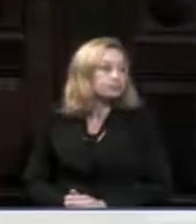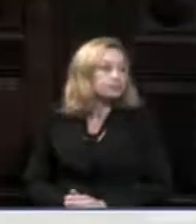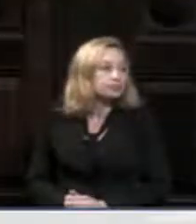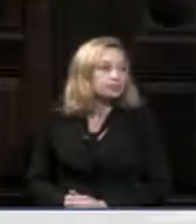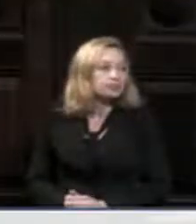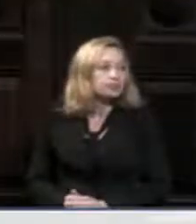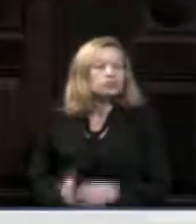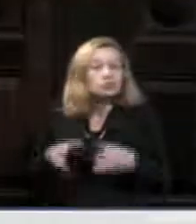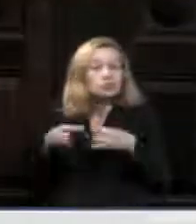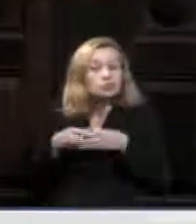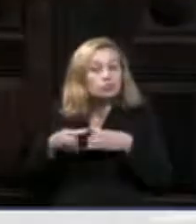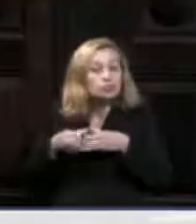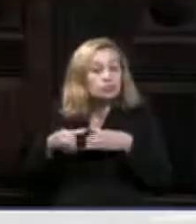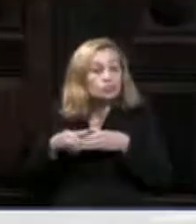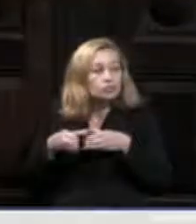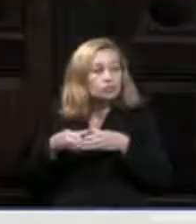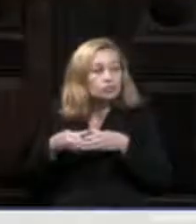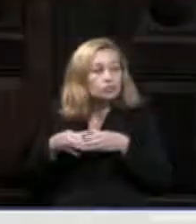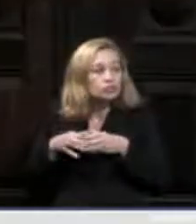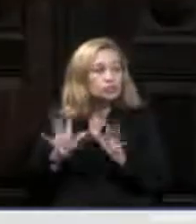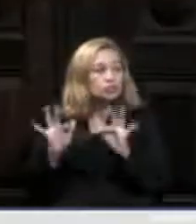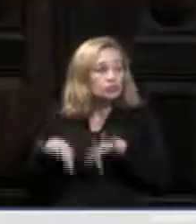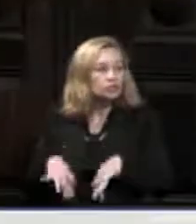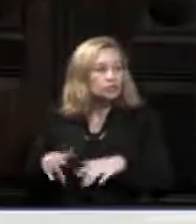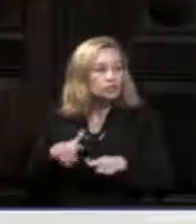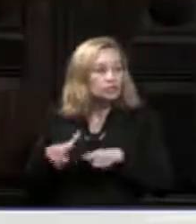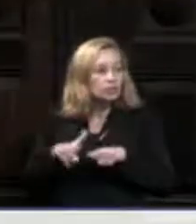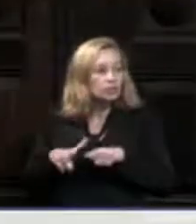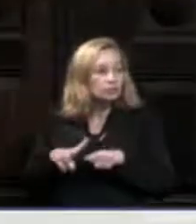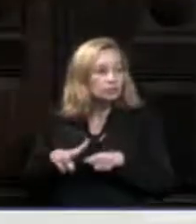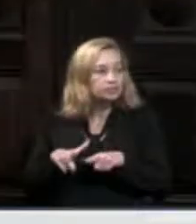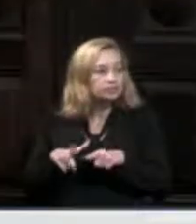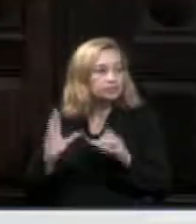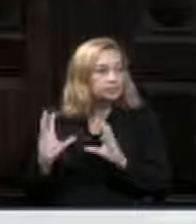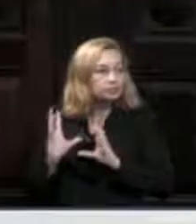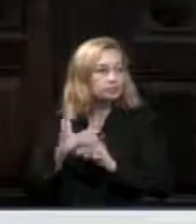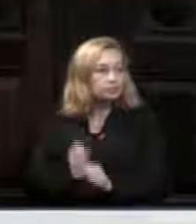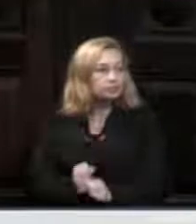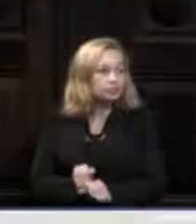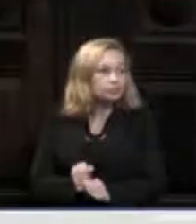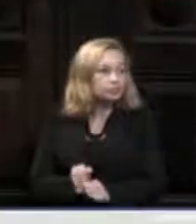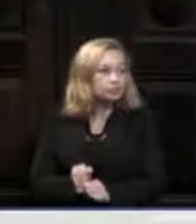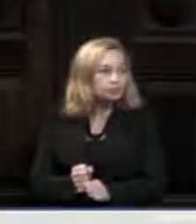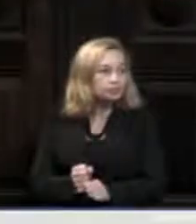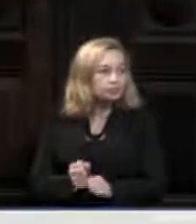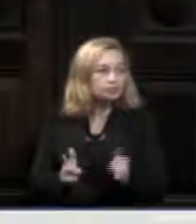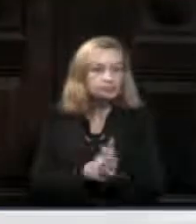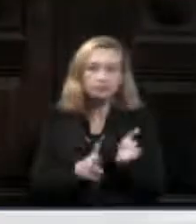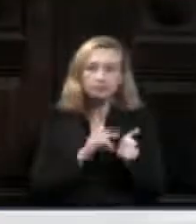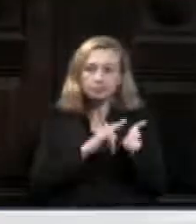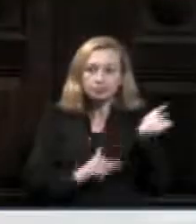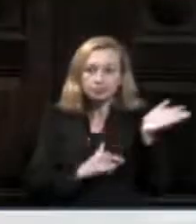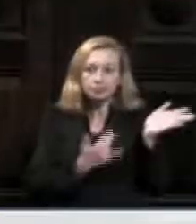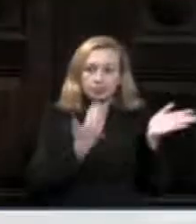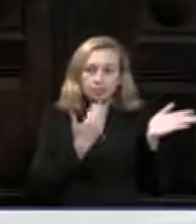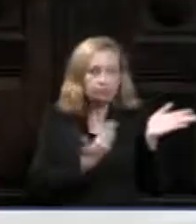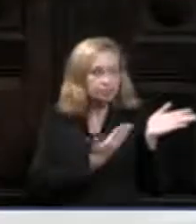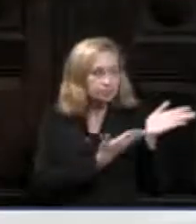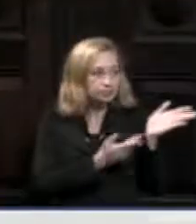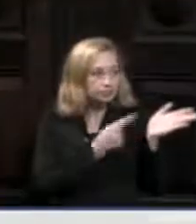Grupos estes que, ao final do seu trabalho, conclui, e aqui tem um documento que peço a Vossa Excelência,